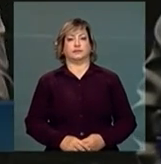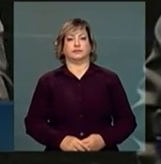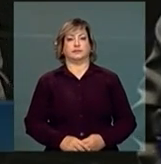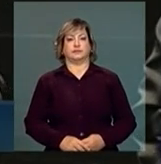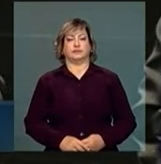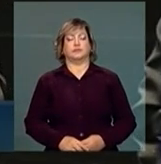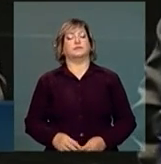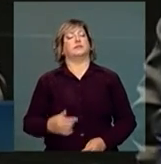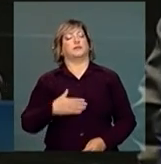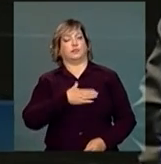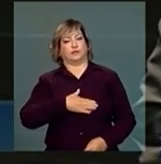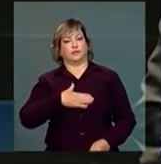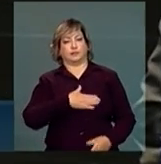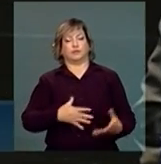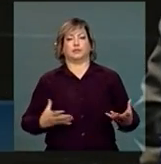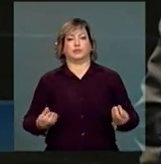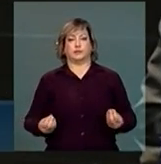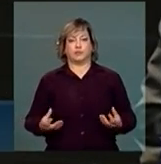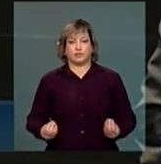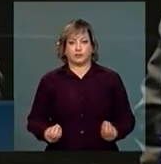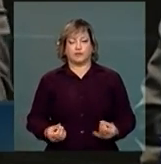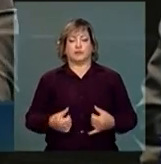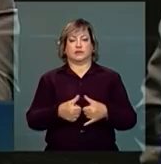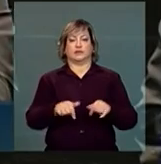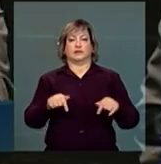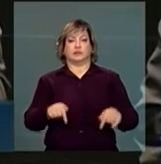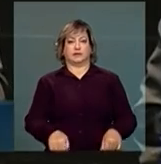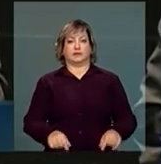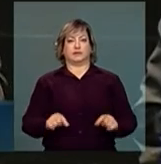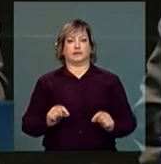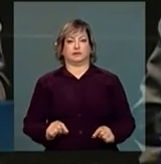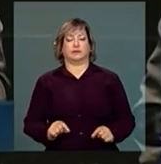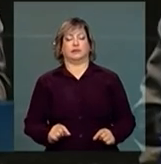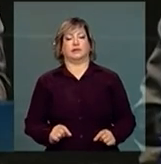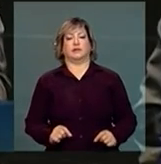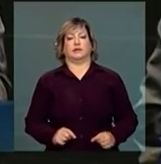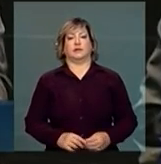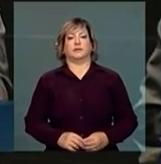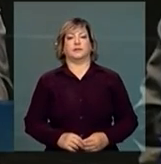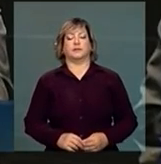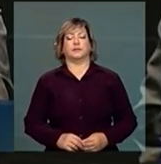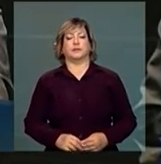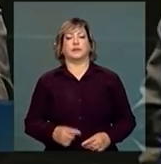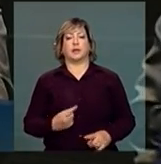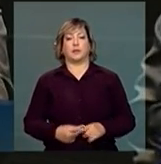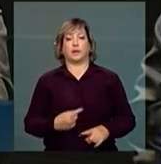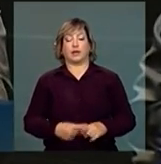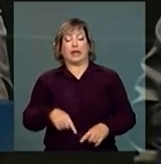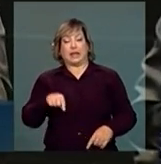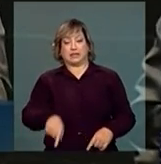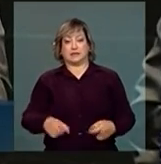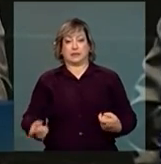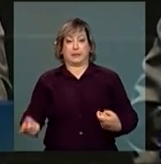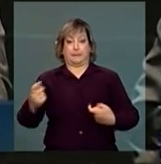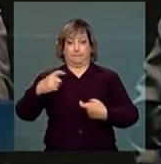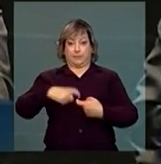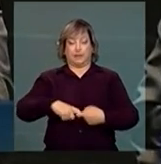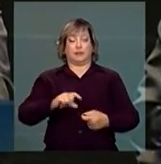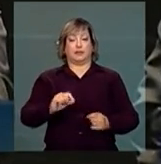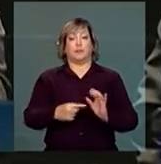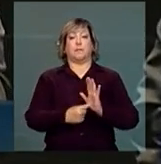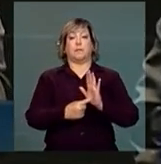Para nós é uma satisfação muito grande estarmos aqui, doutor Osmar, porque essa parceria ela sinaliza